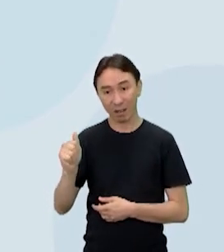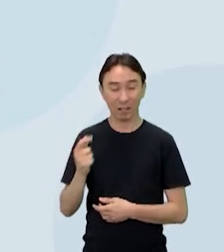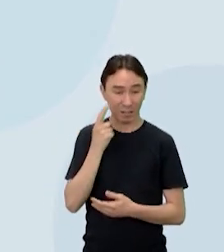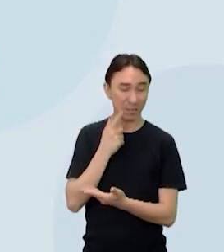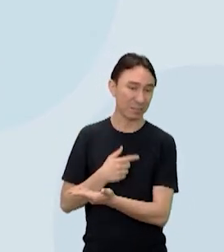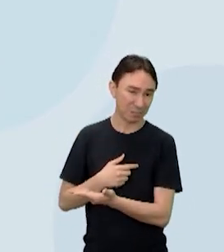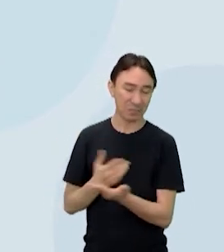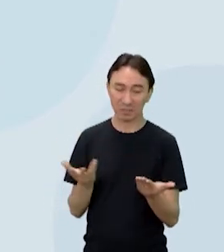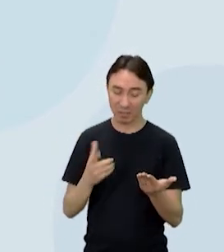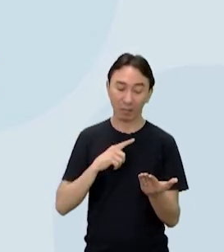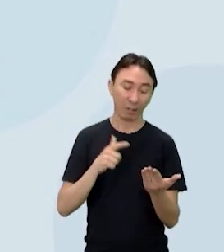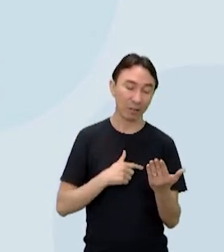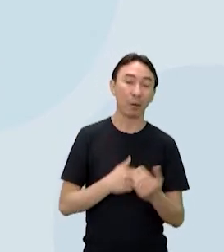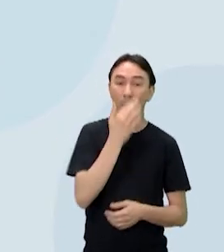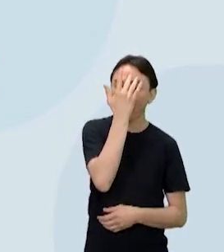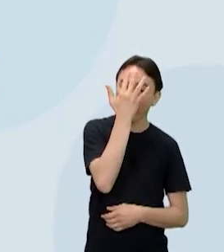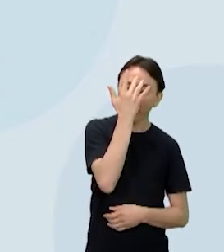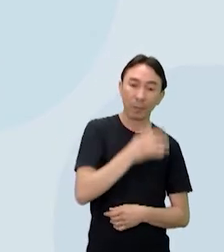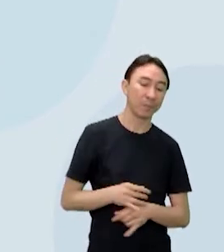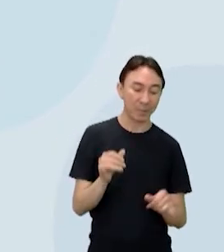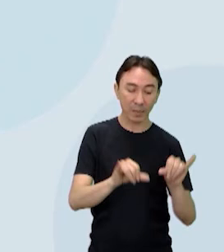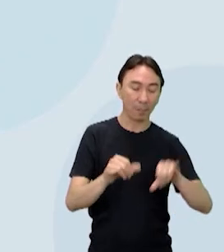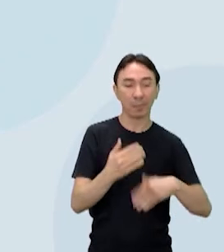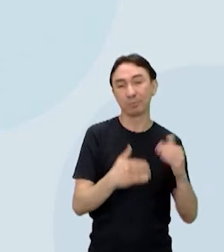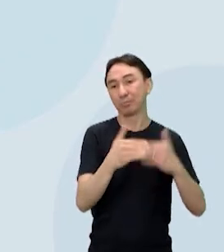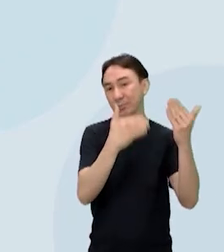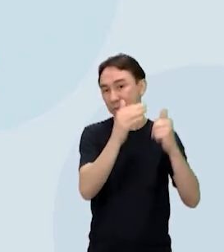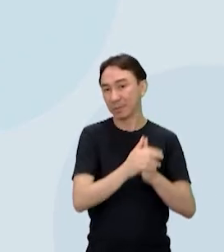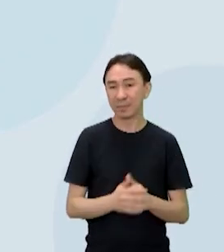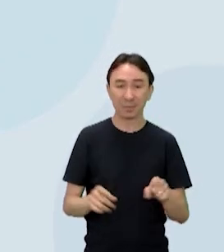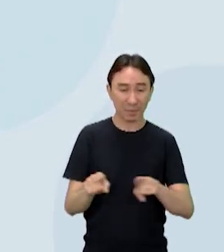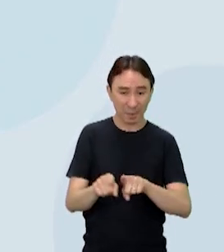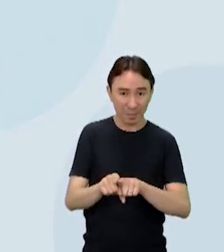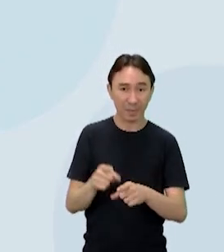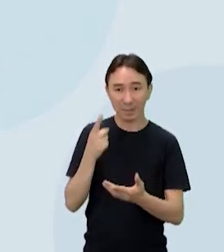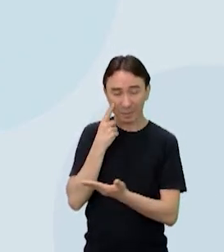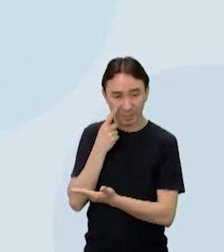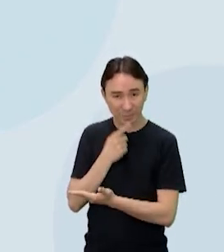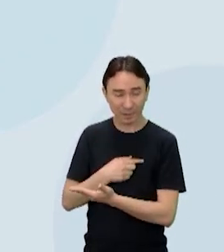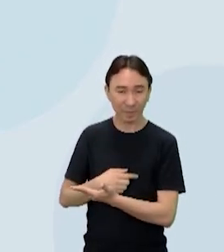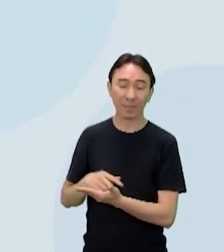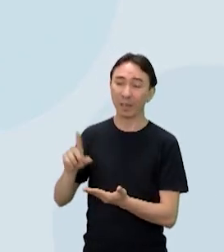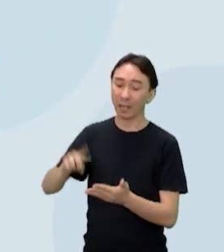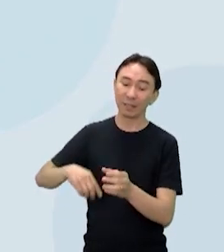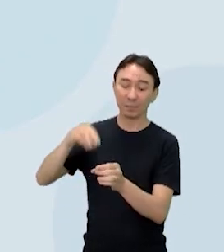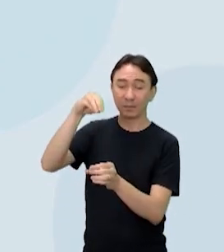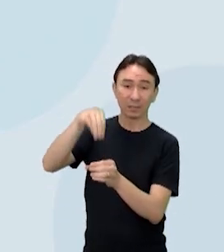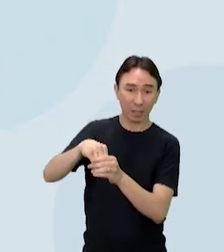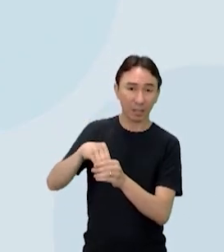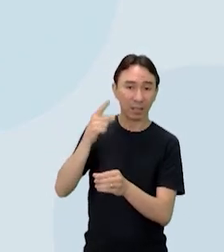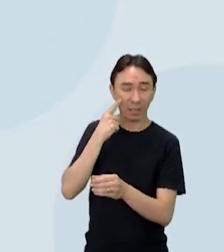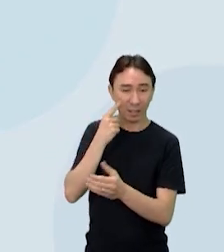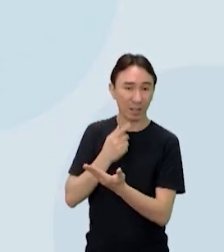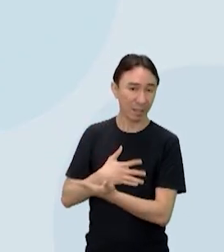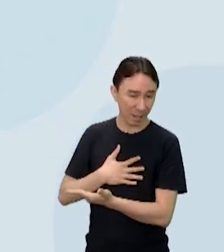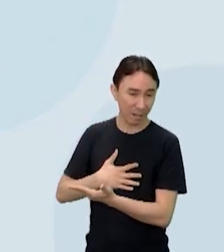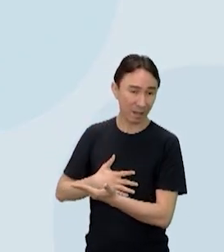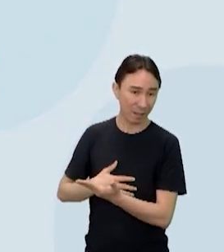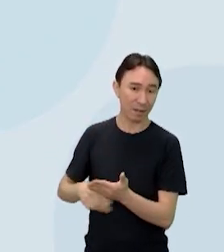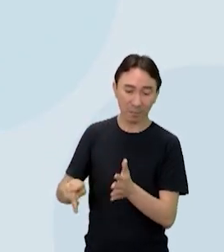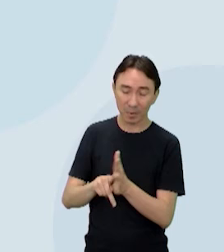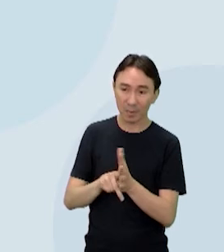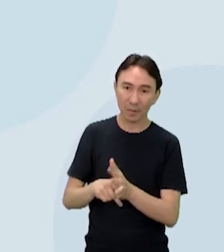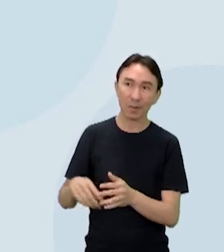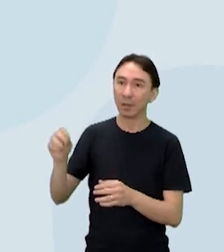gente está vendo hoje e também com a panspermia cósmica, seriam dentro do grupo acadêmico e científico uma das teorias